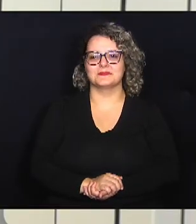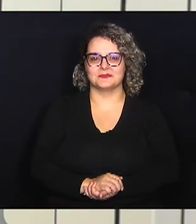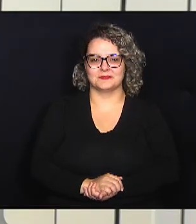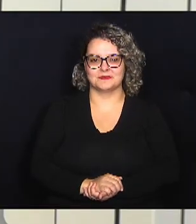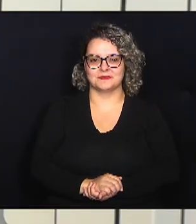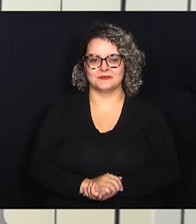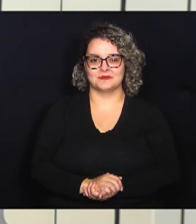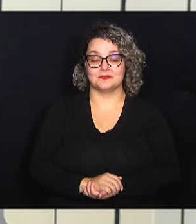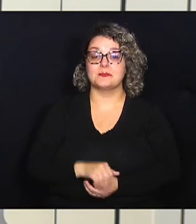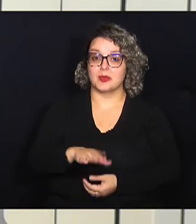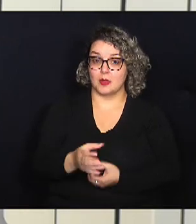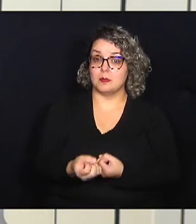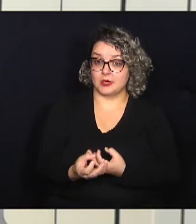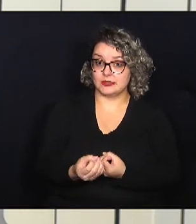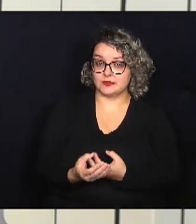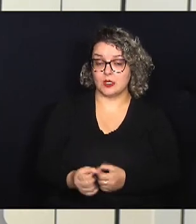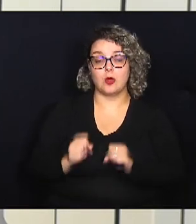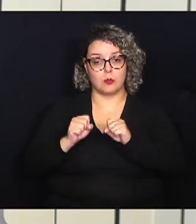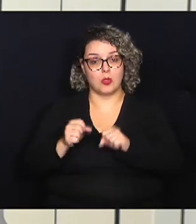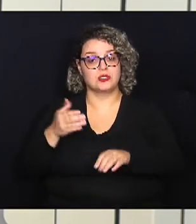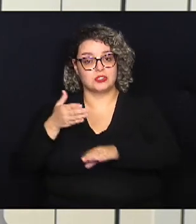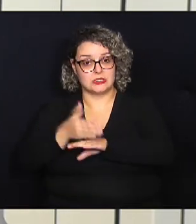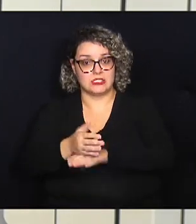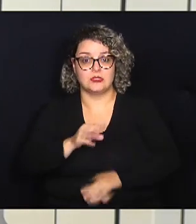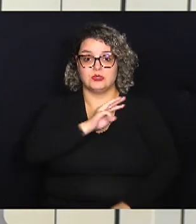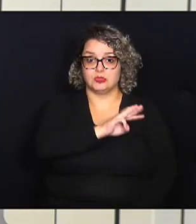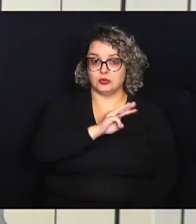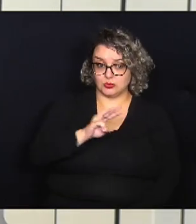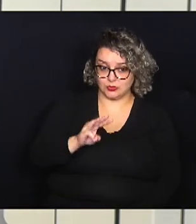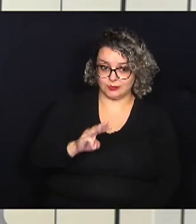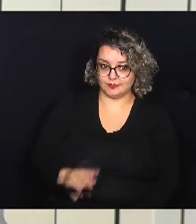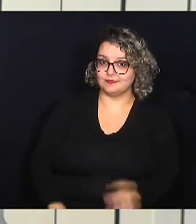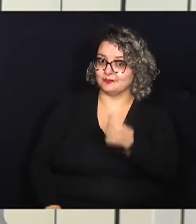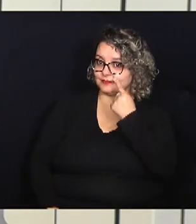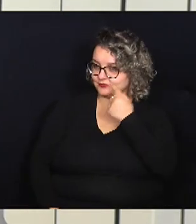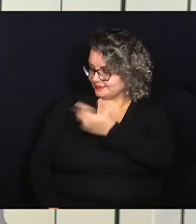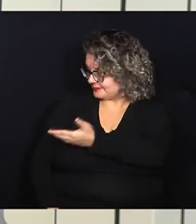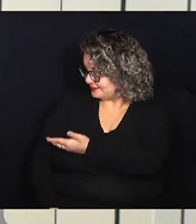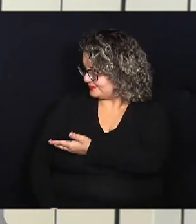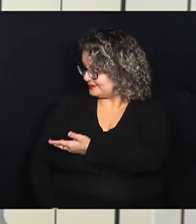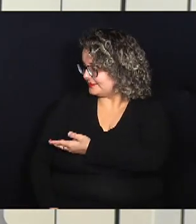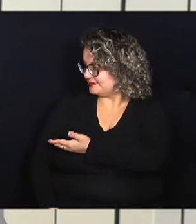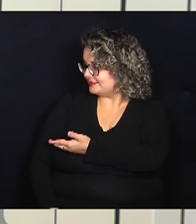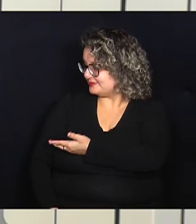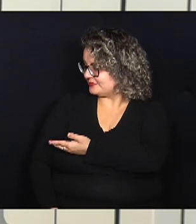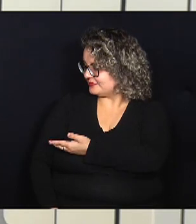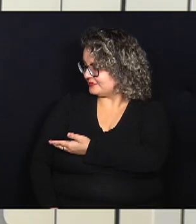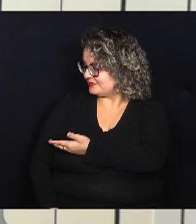Mais informações você pode acessar o site conheça, sem o cedilha,